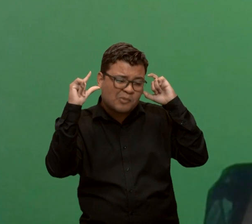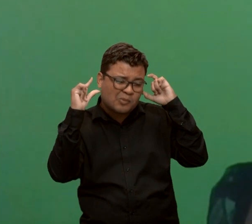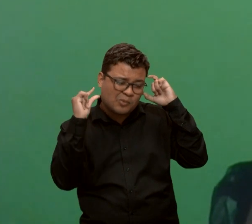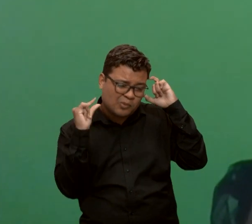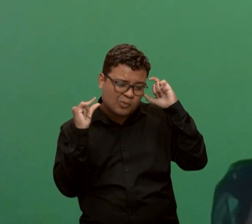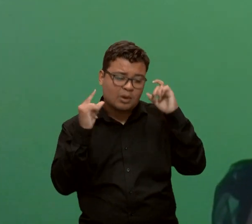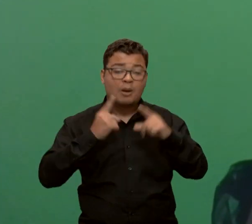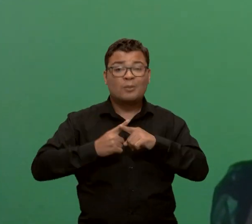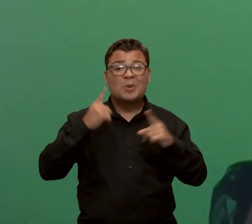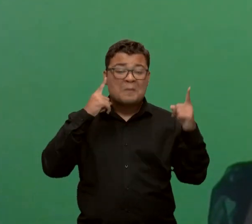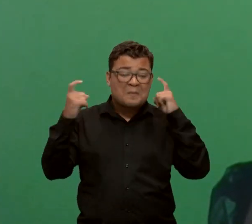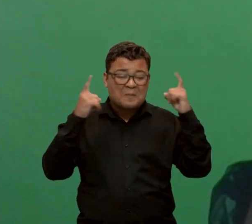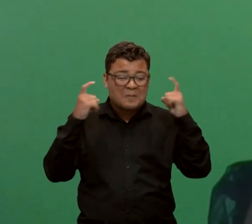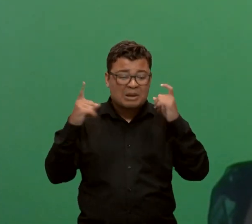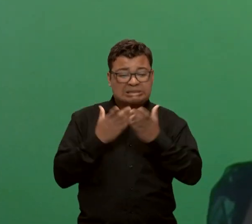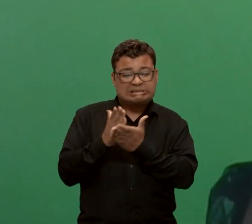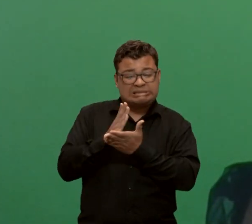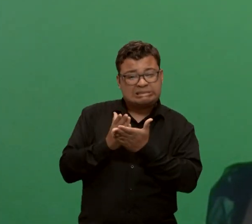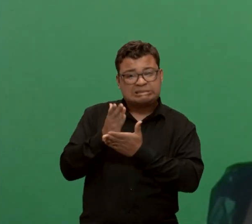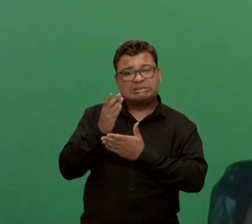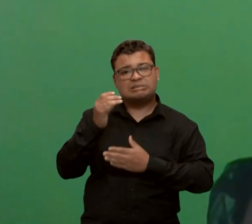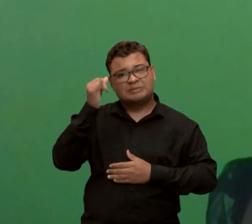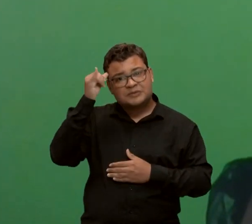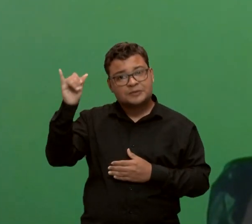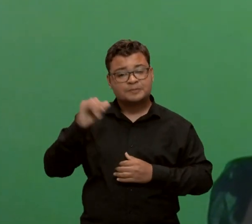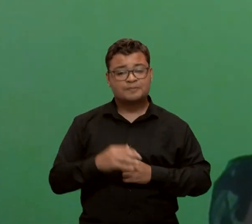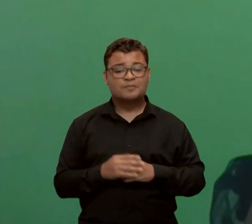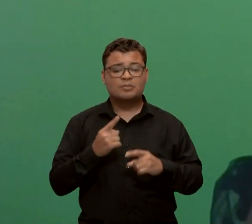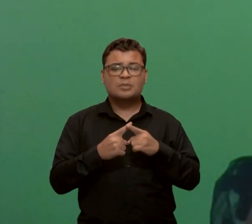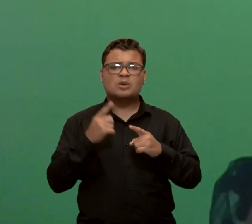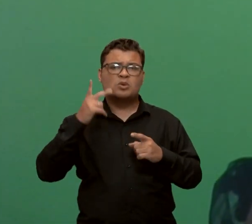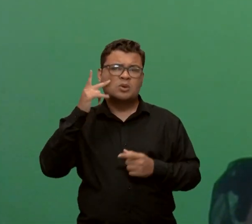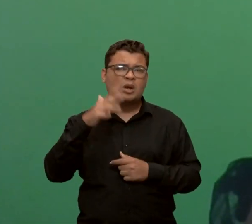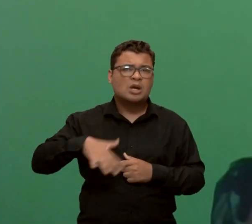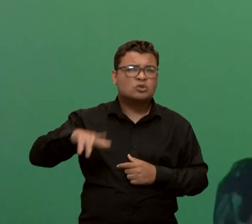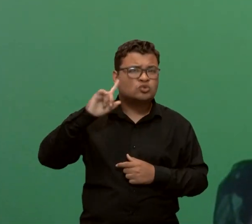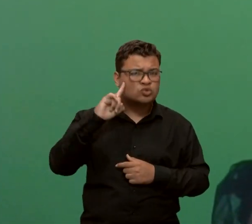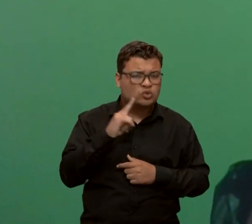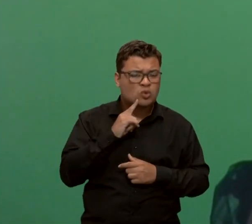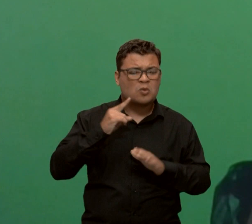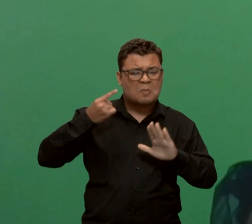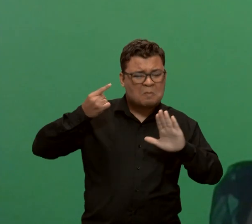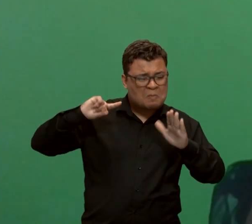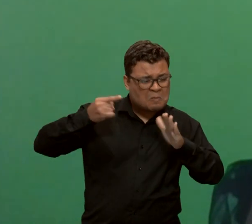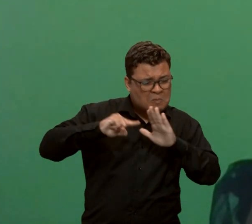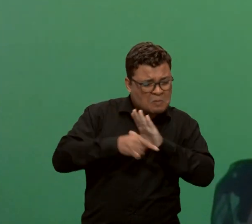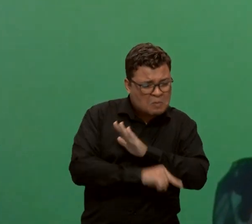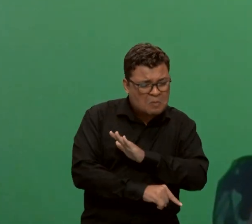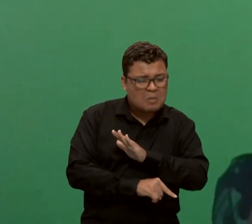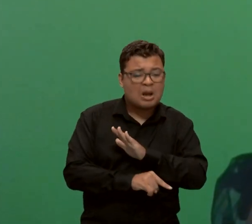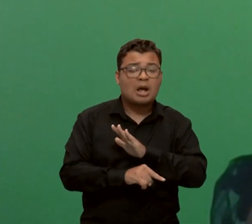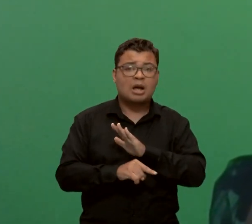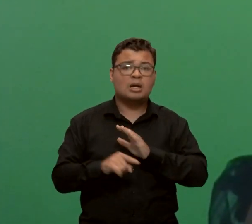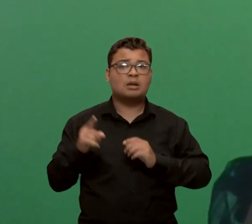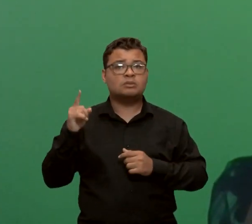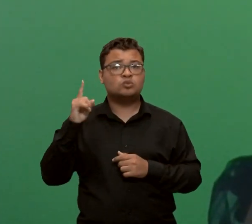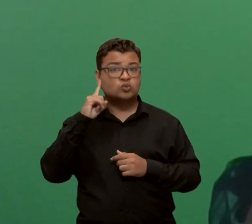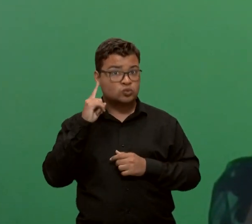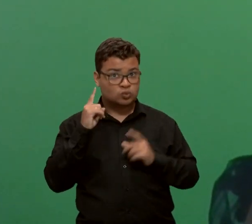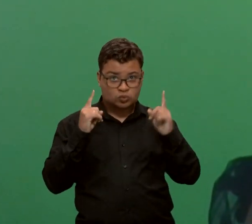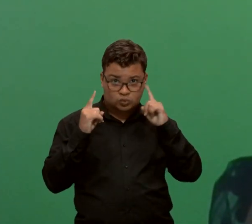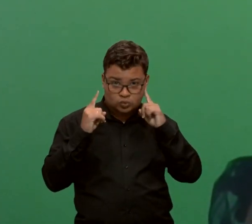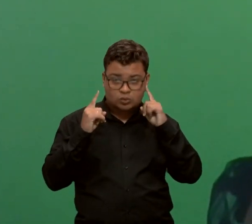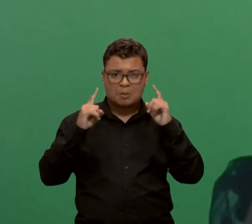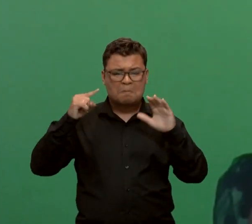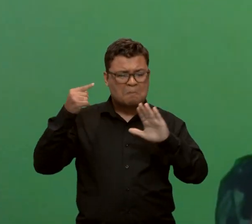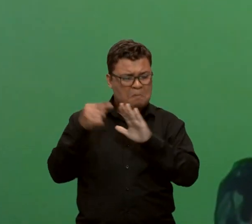de maneira geral, os surdos que têm surdez profunda ou uma surdez severa, bilateral, neurosensorial, e que não